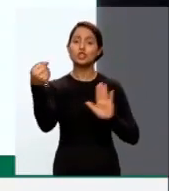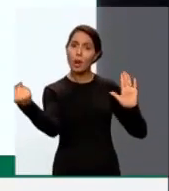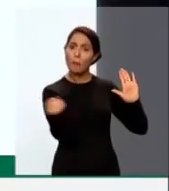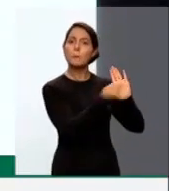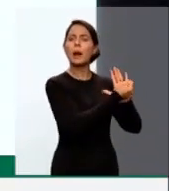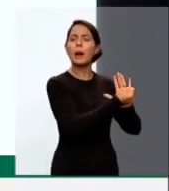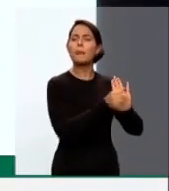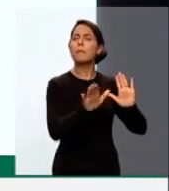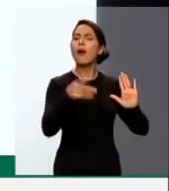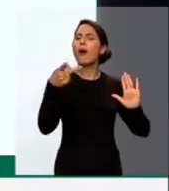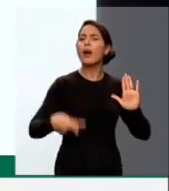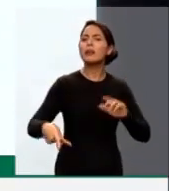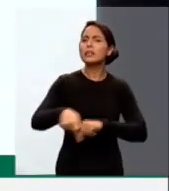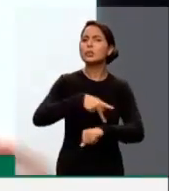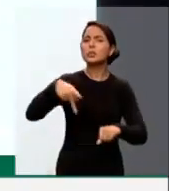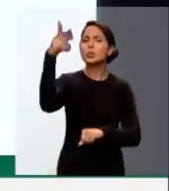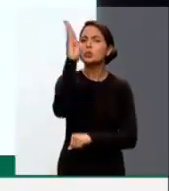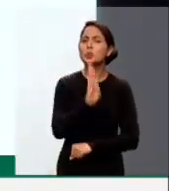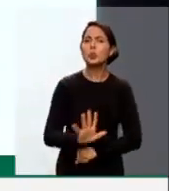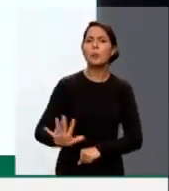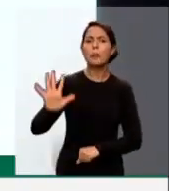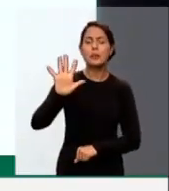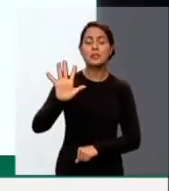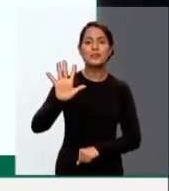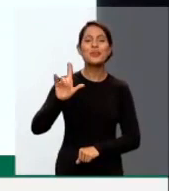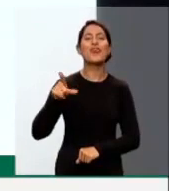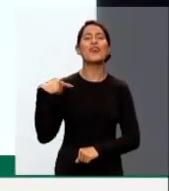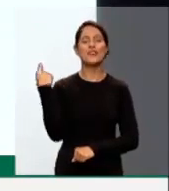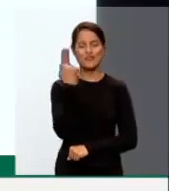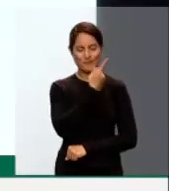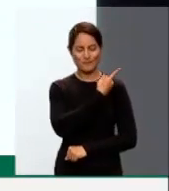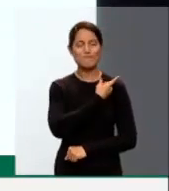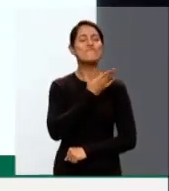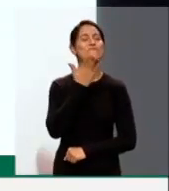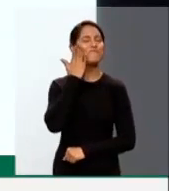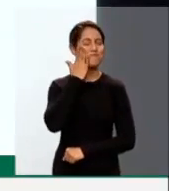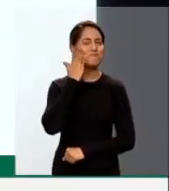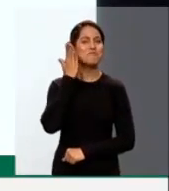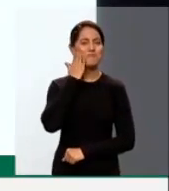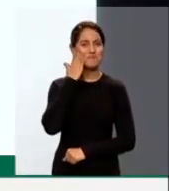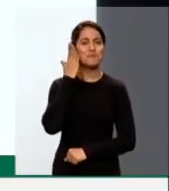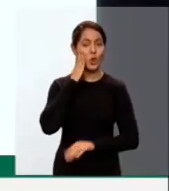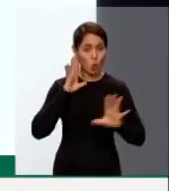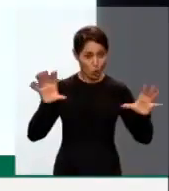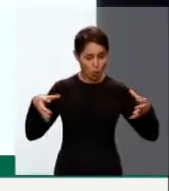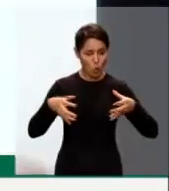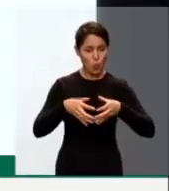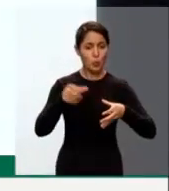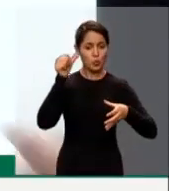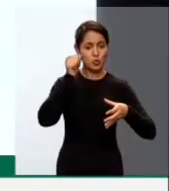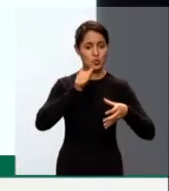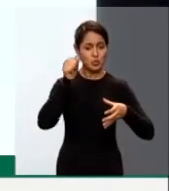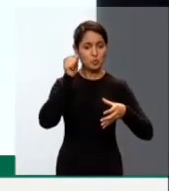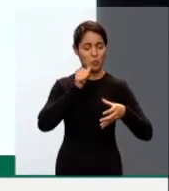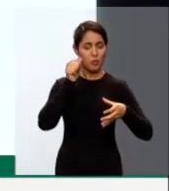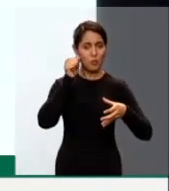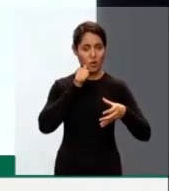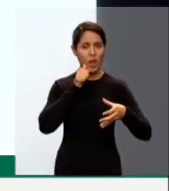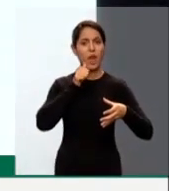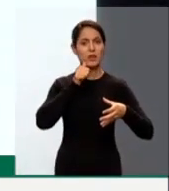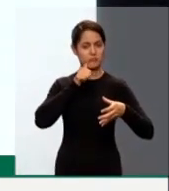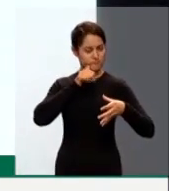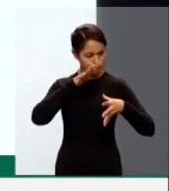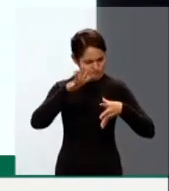no Brasil, entendemos, e a bancada feminina também